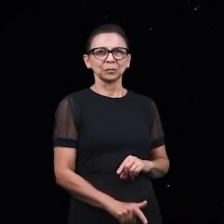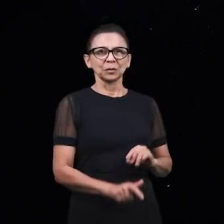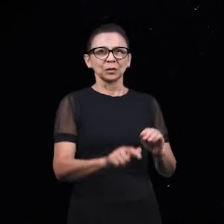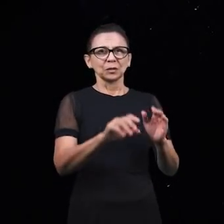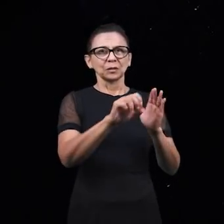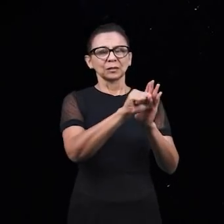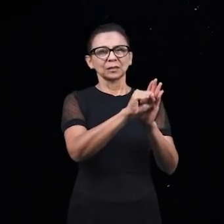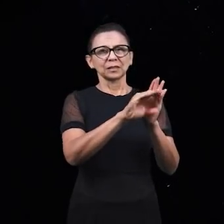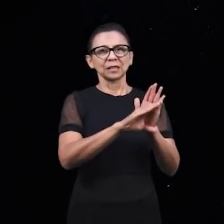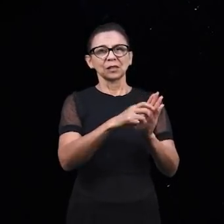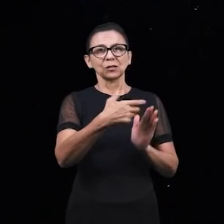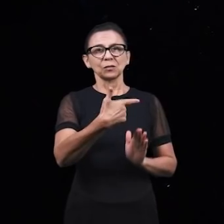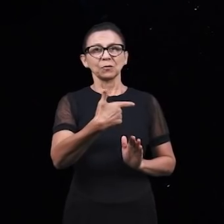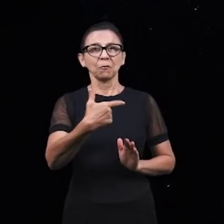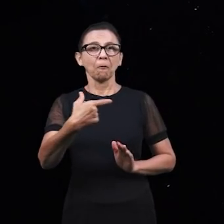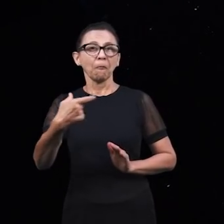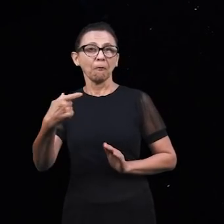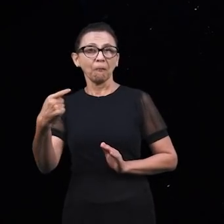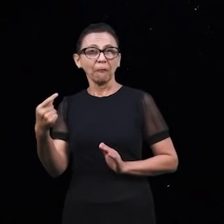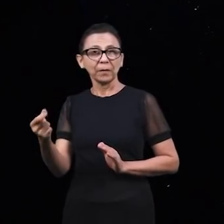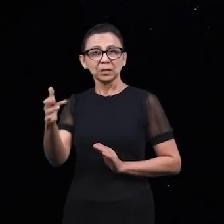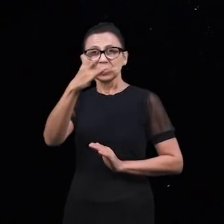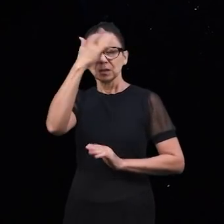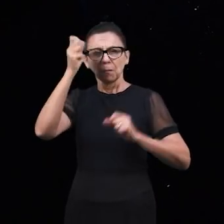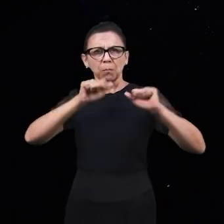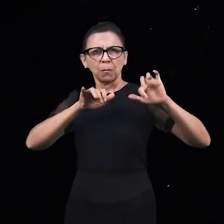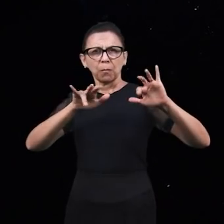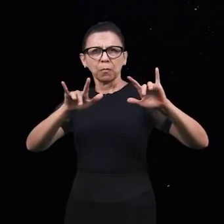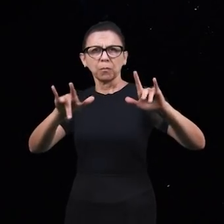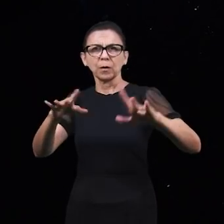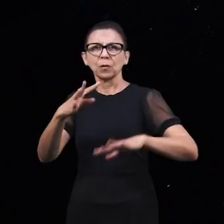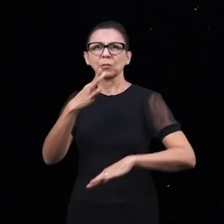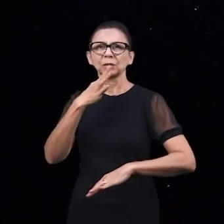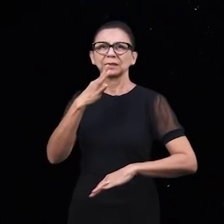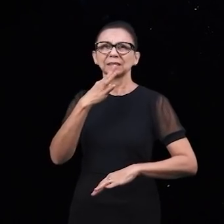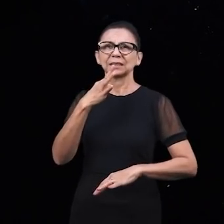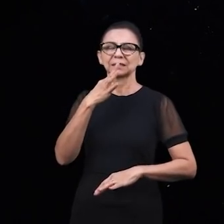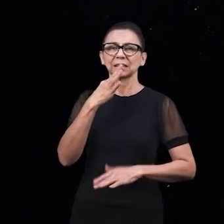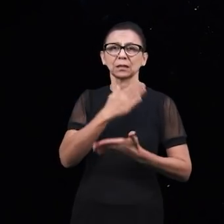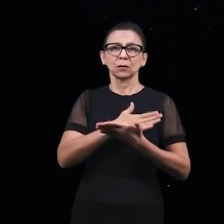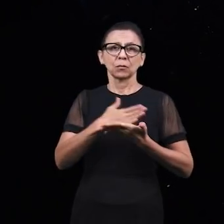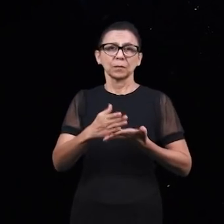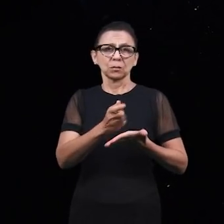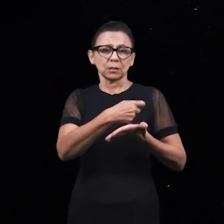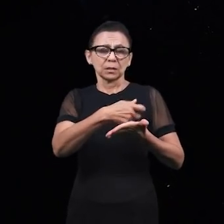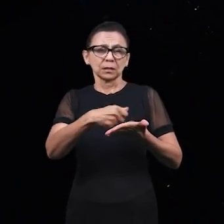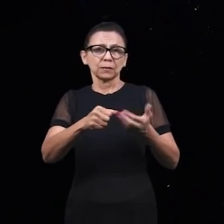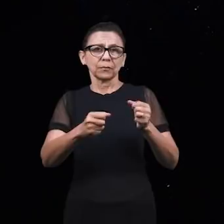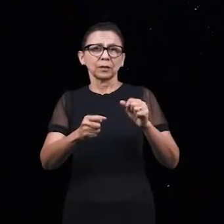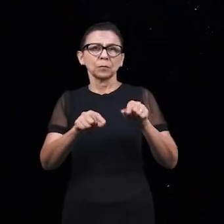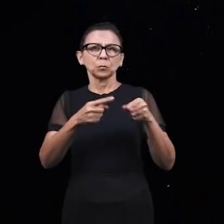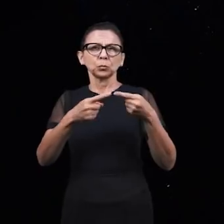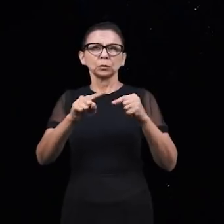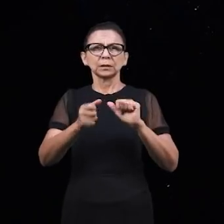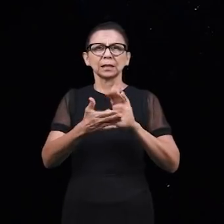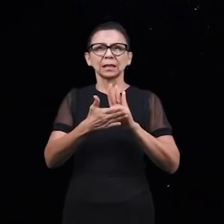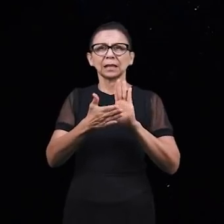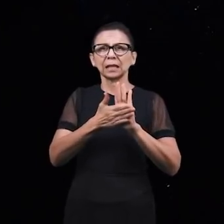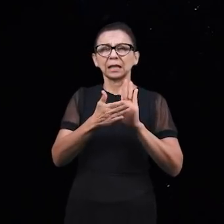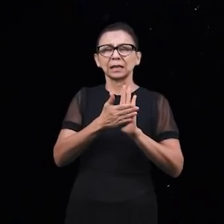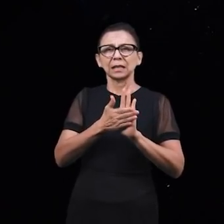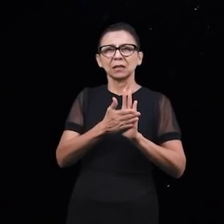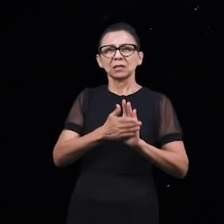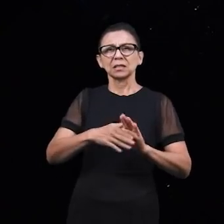XX. Com o coração servil, Charlotte continuou a escrever canções a Deus ao longo de sua